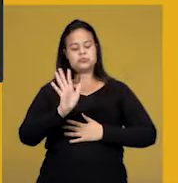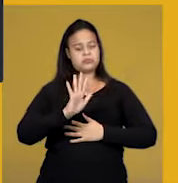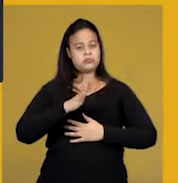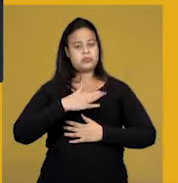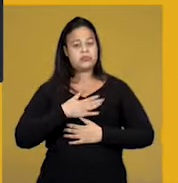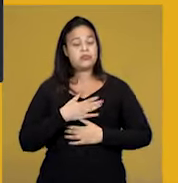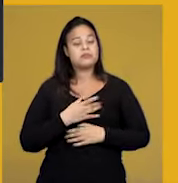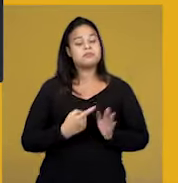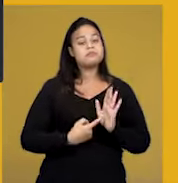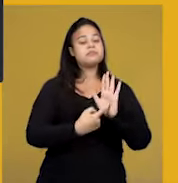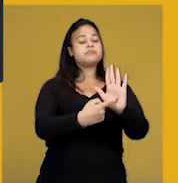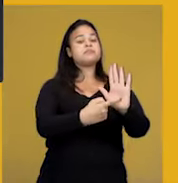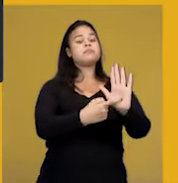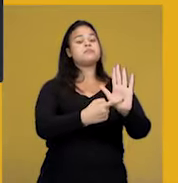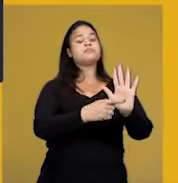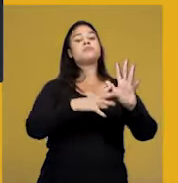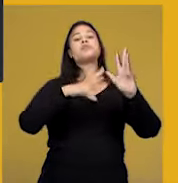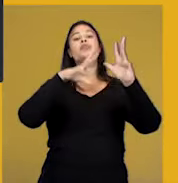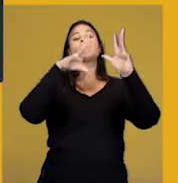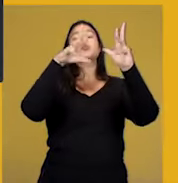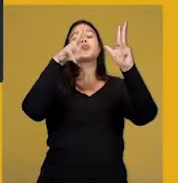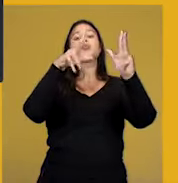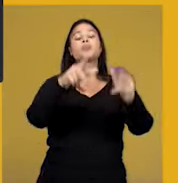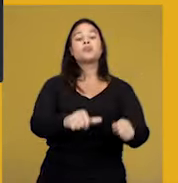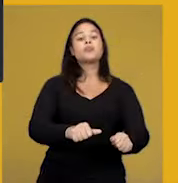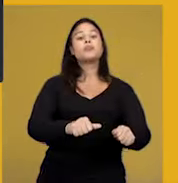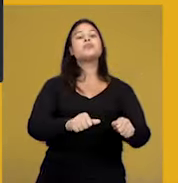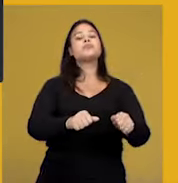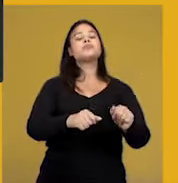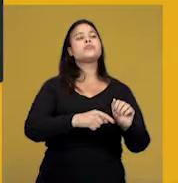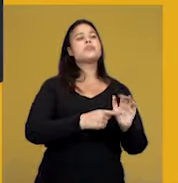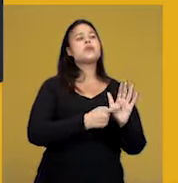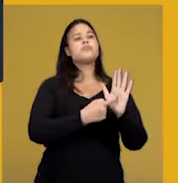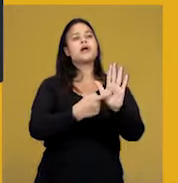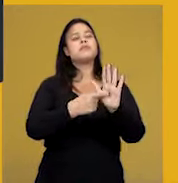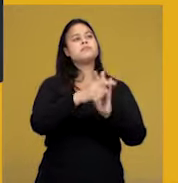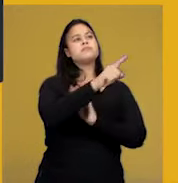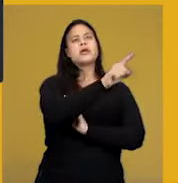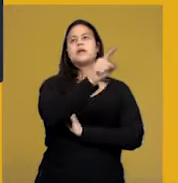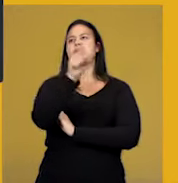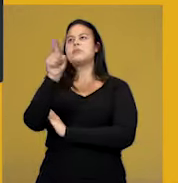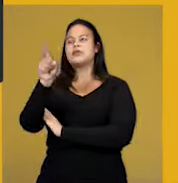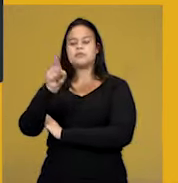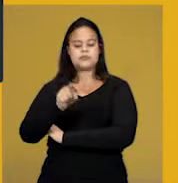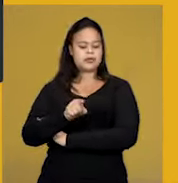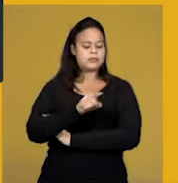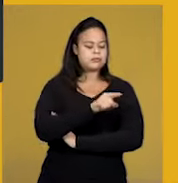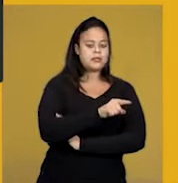e demonstrativo é tudo que a gente aponta, indica, tá?